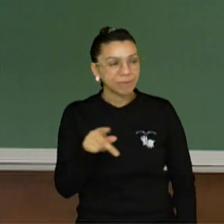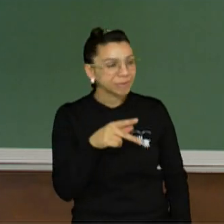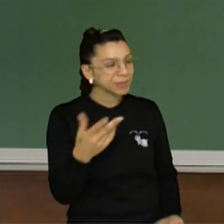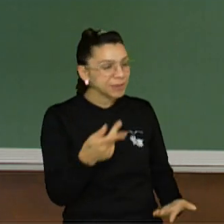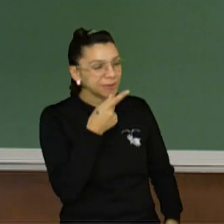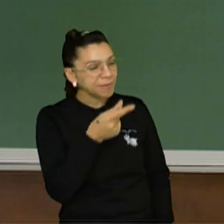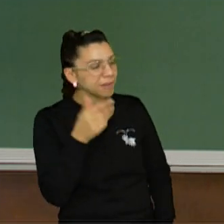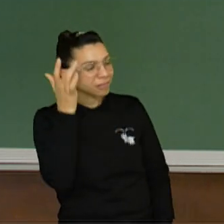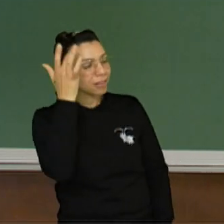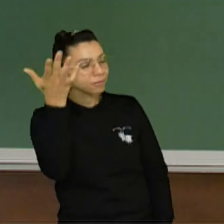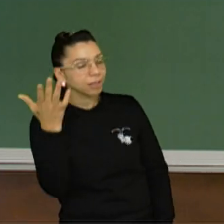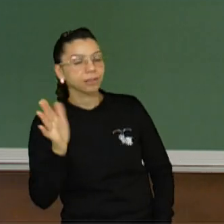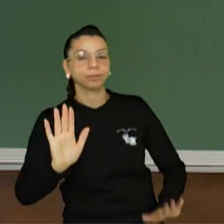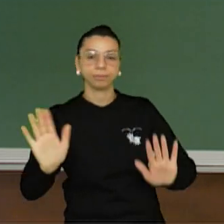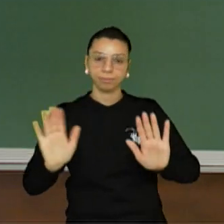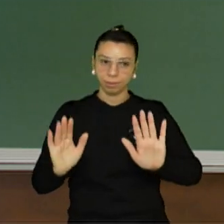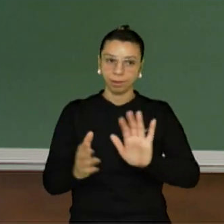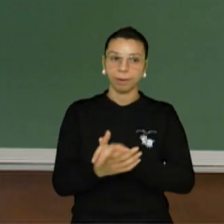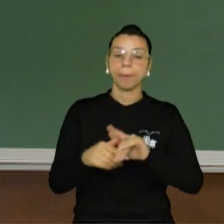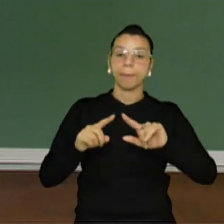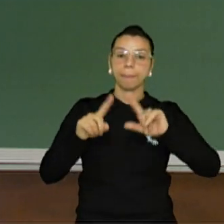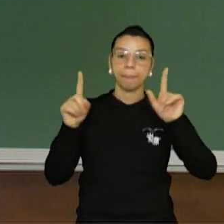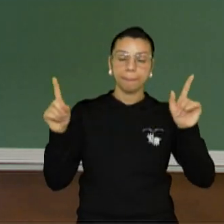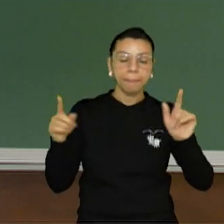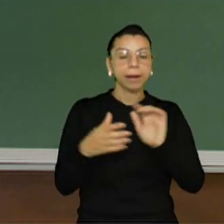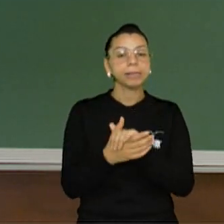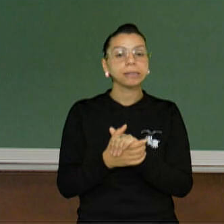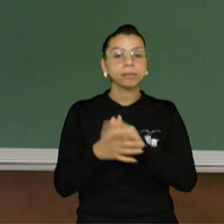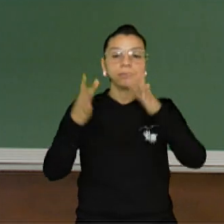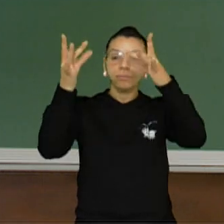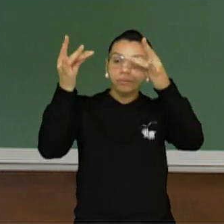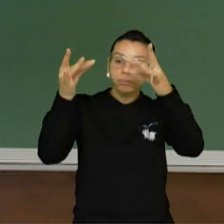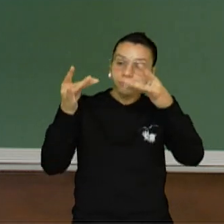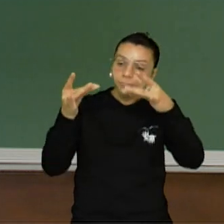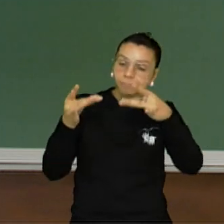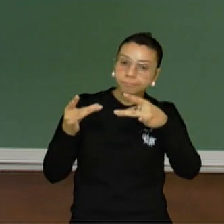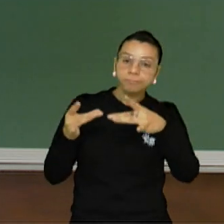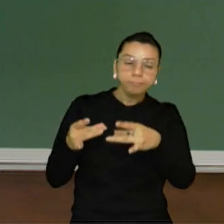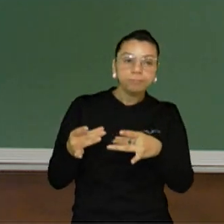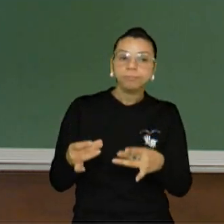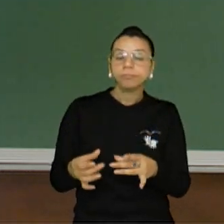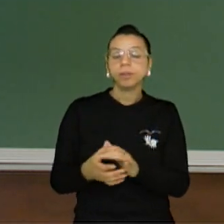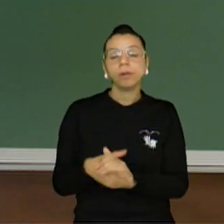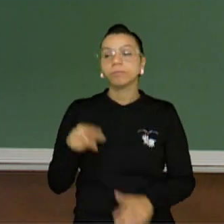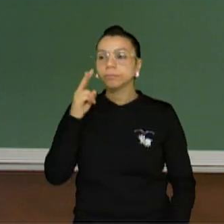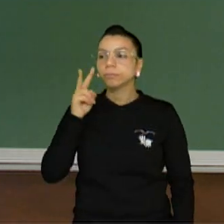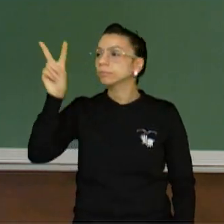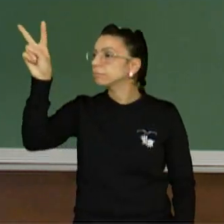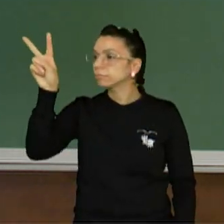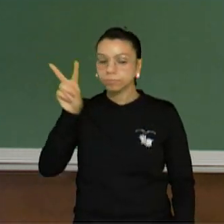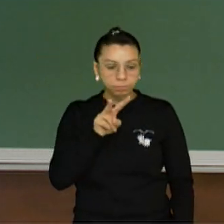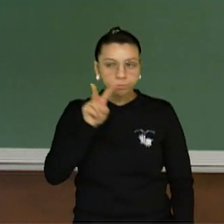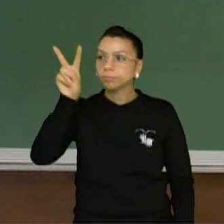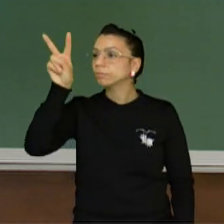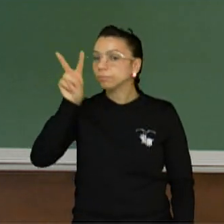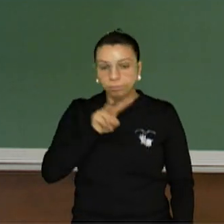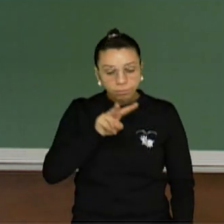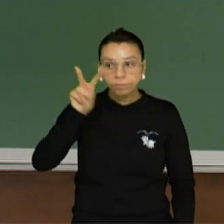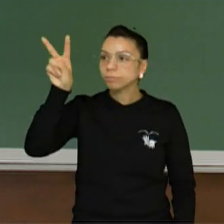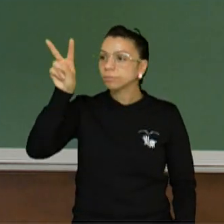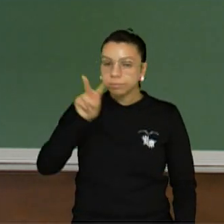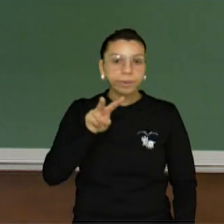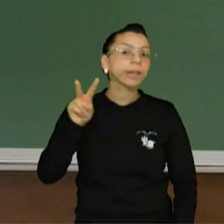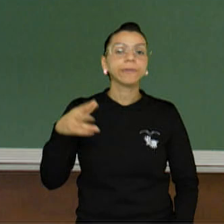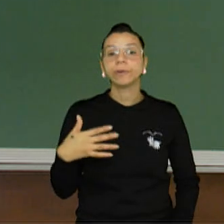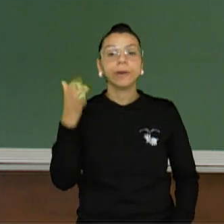né? Às vezes o aluno fala isso, mas quem colocou assim a forma genérica, era só ficar olhando ali naquela condição